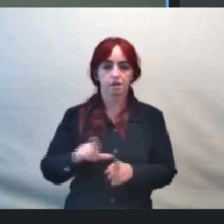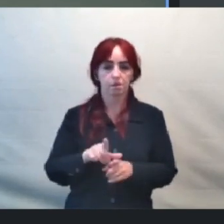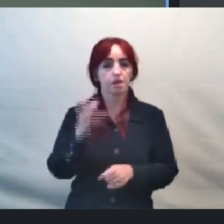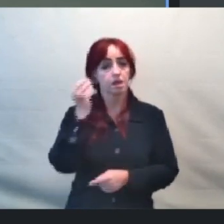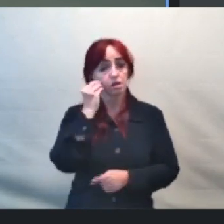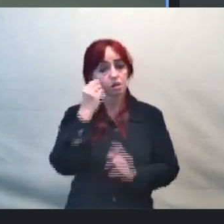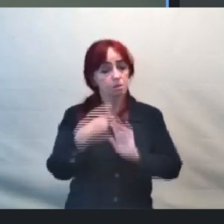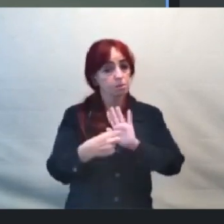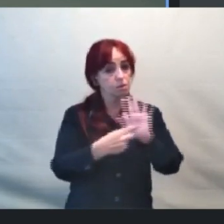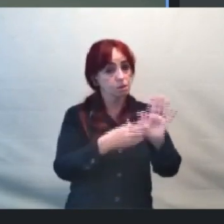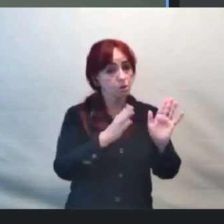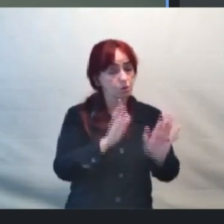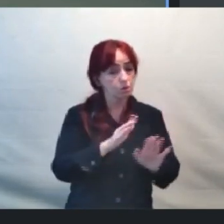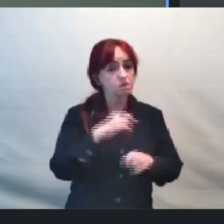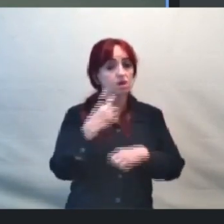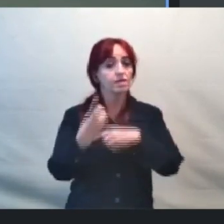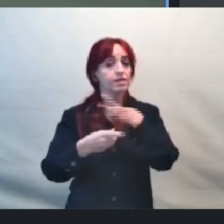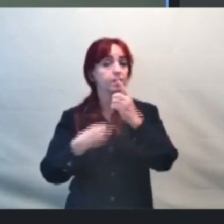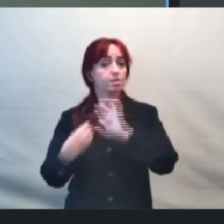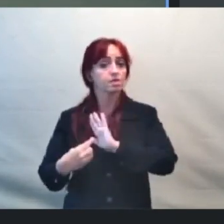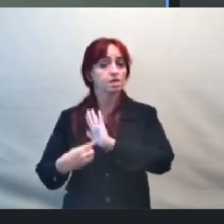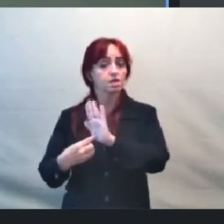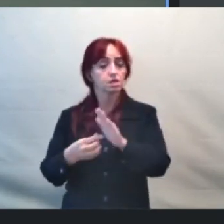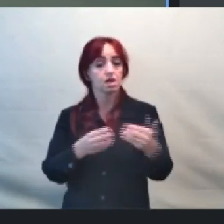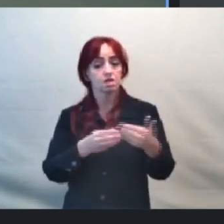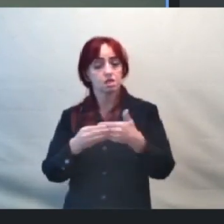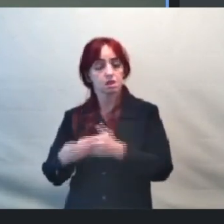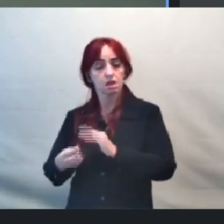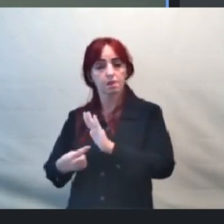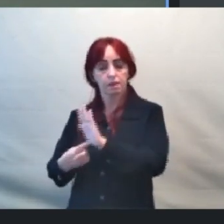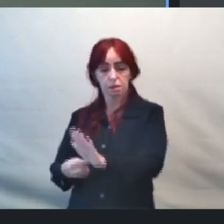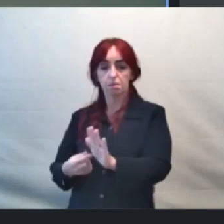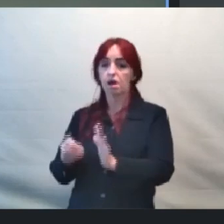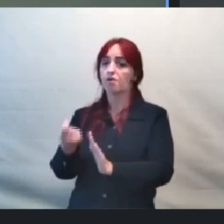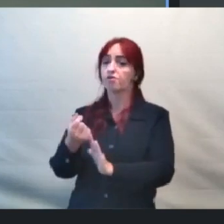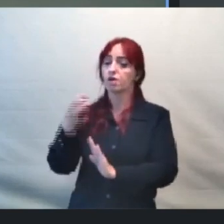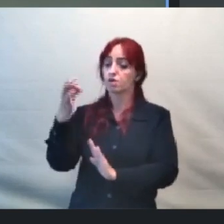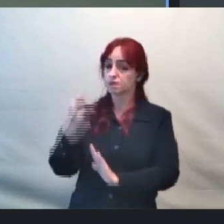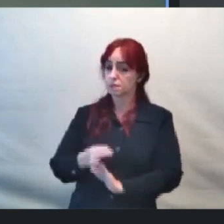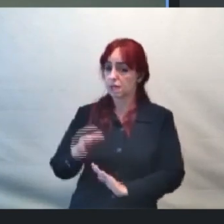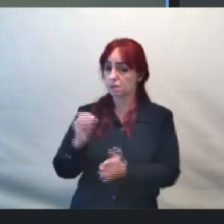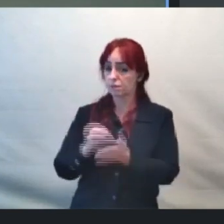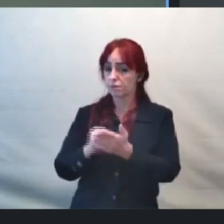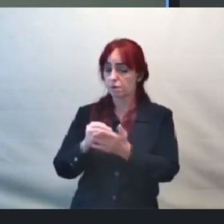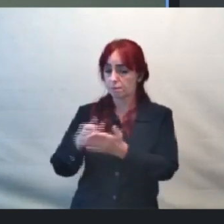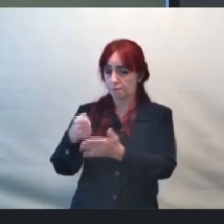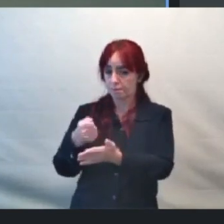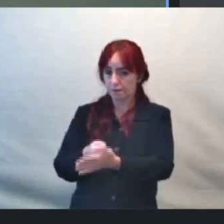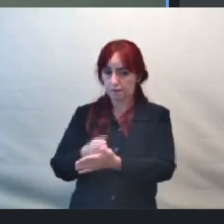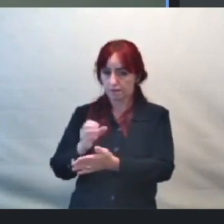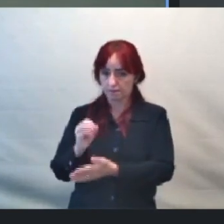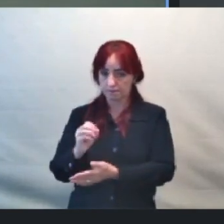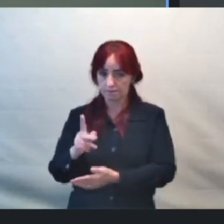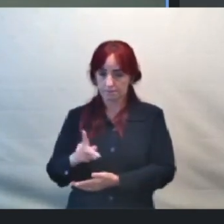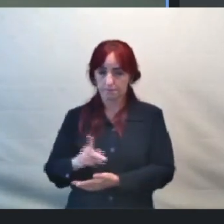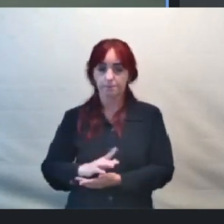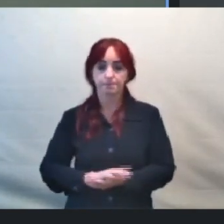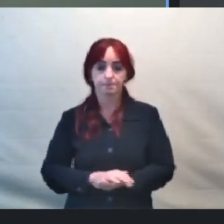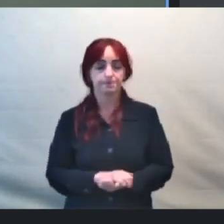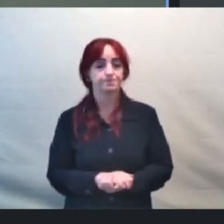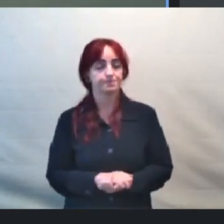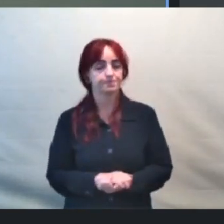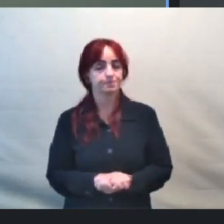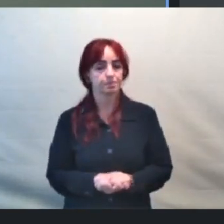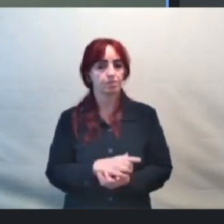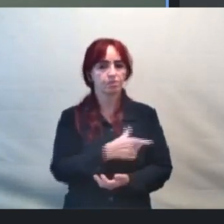faz esse encaminhamento para a senhora do valor corretinho, né, de resta pagar que ficaram de 2023 para